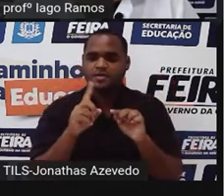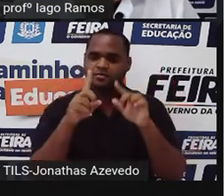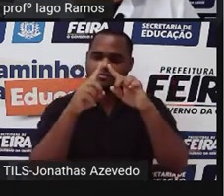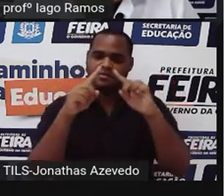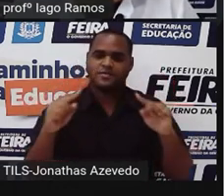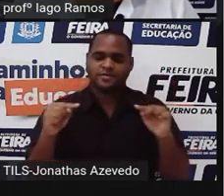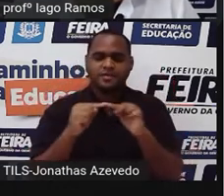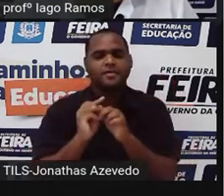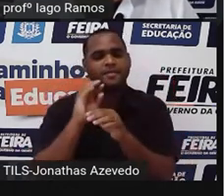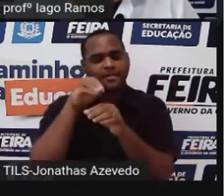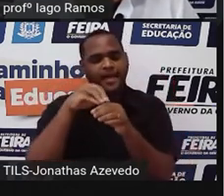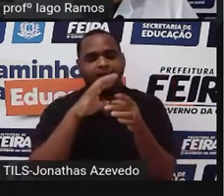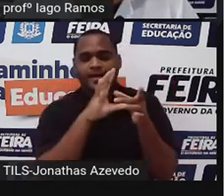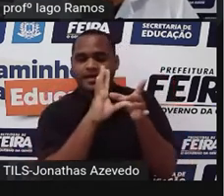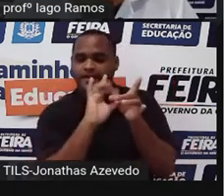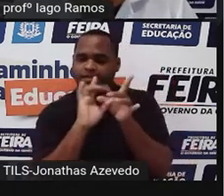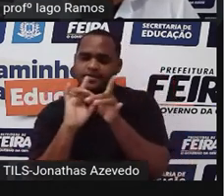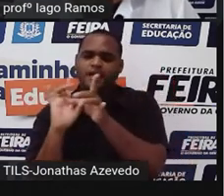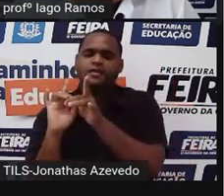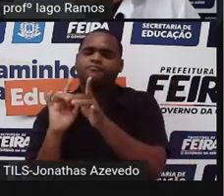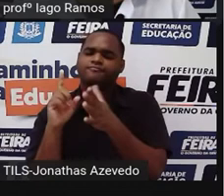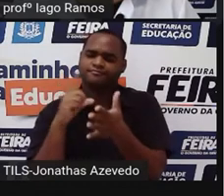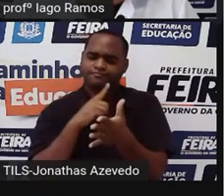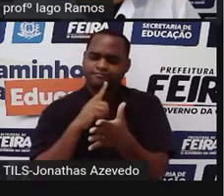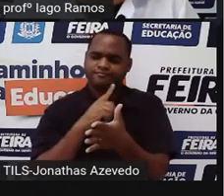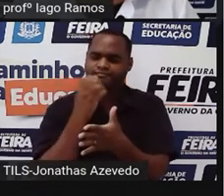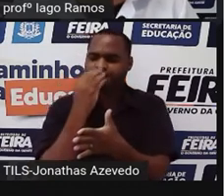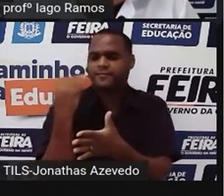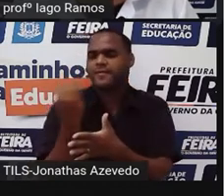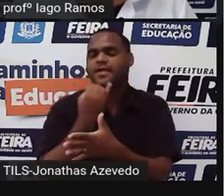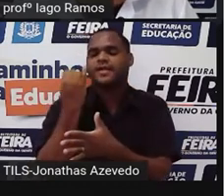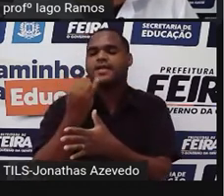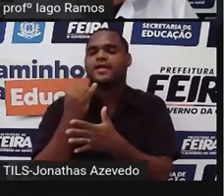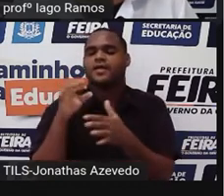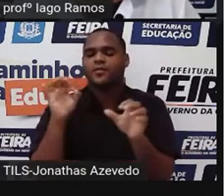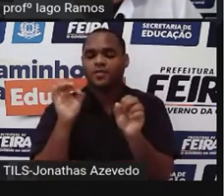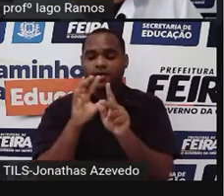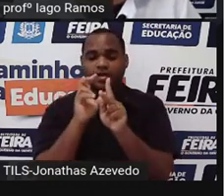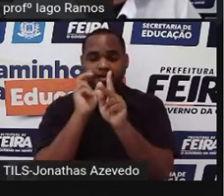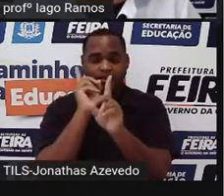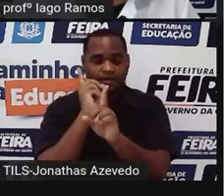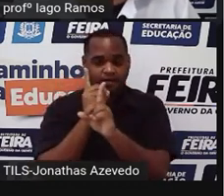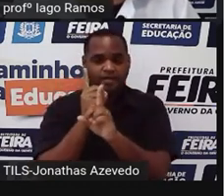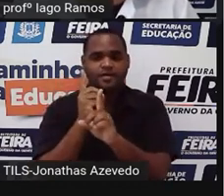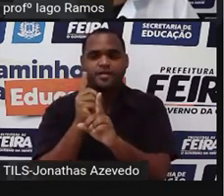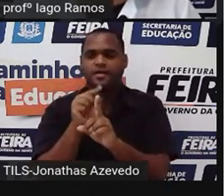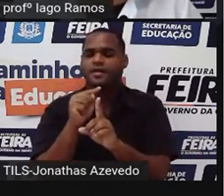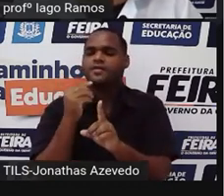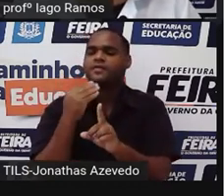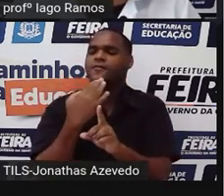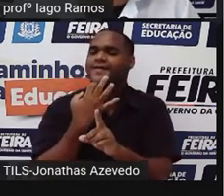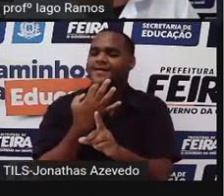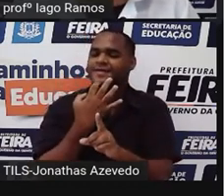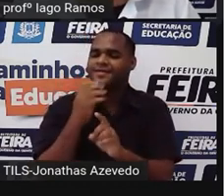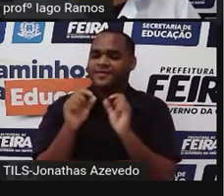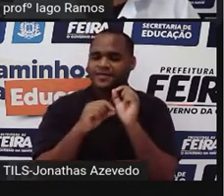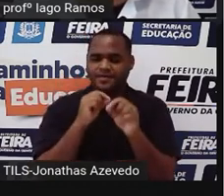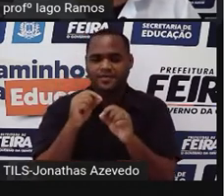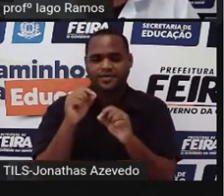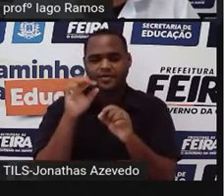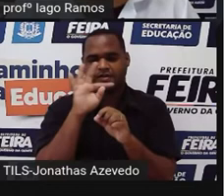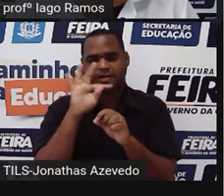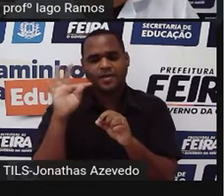E essa relação de medidas que a gente acabou de encontrar é o famosíssimo Teorema